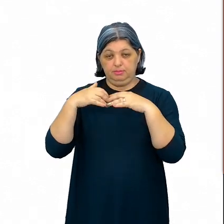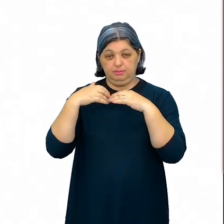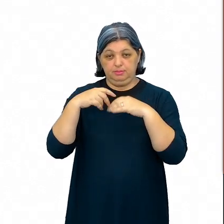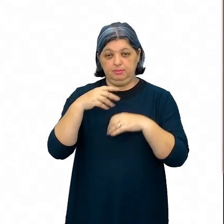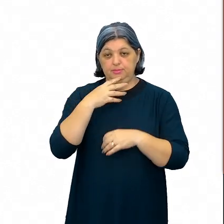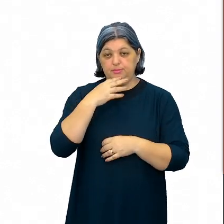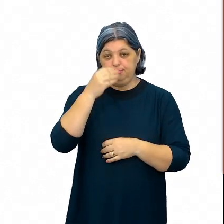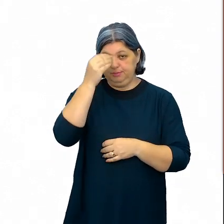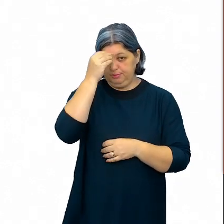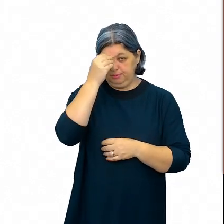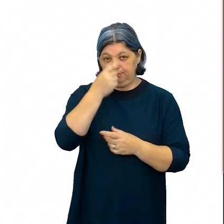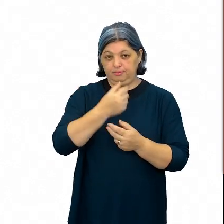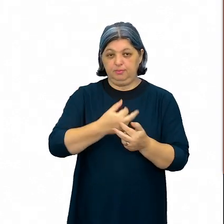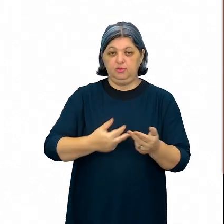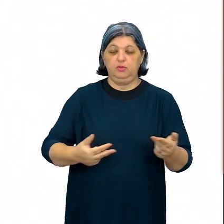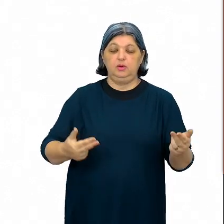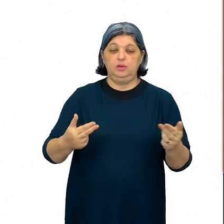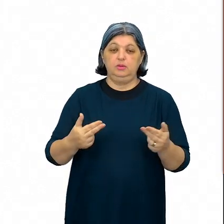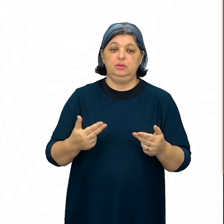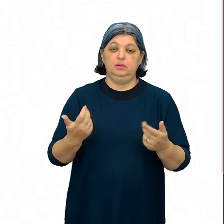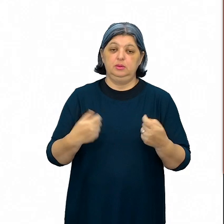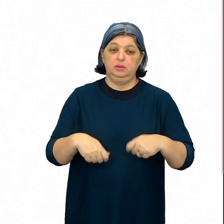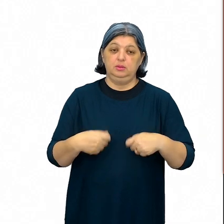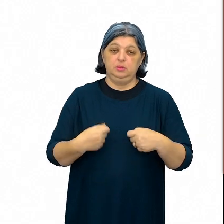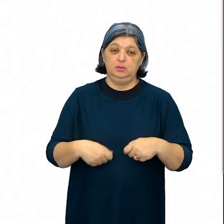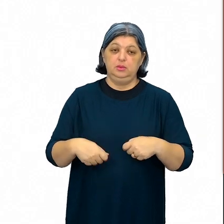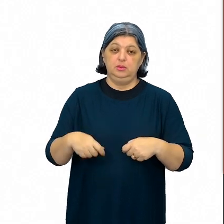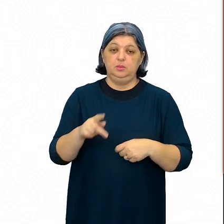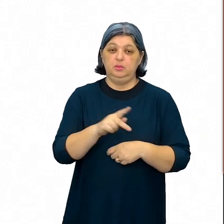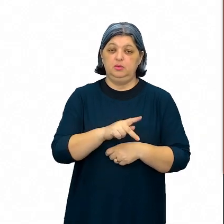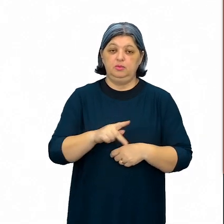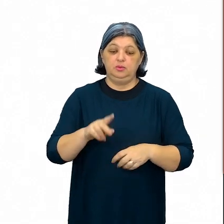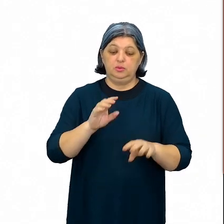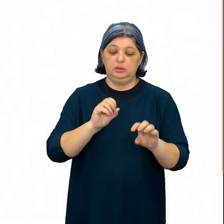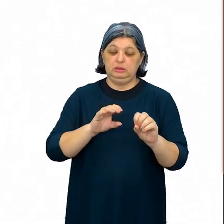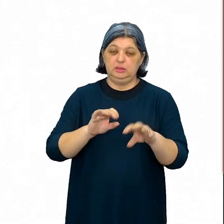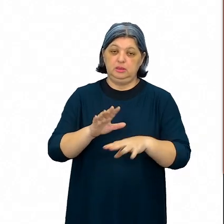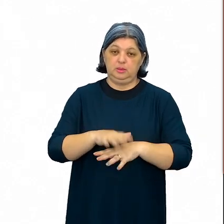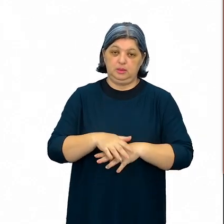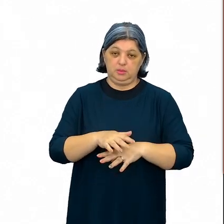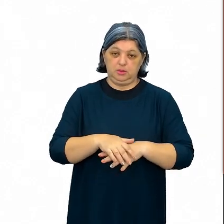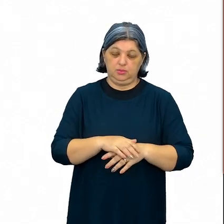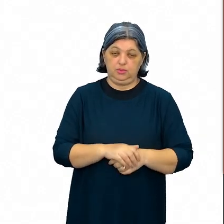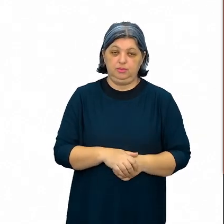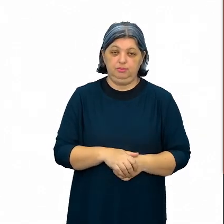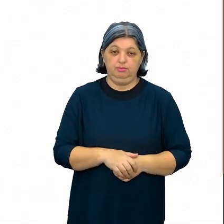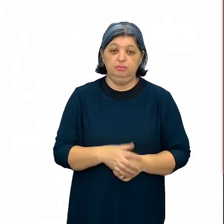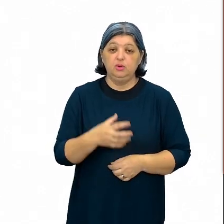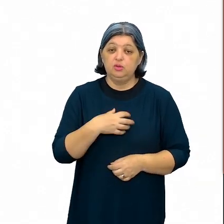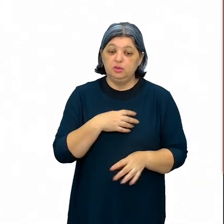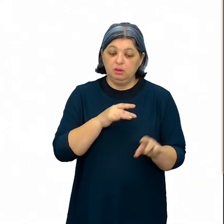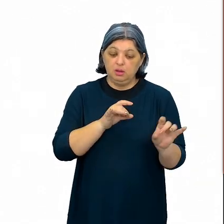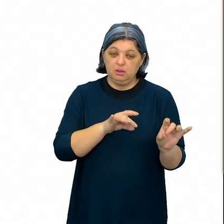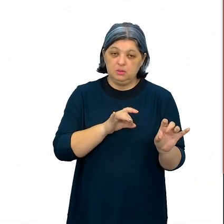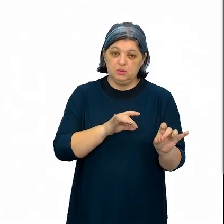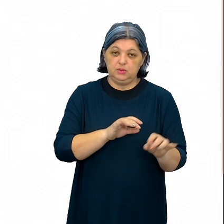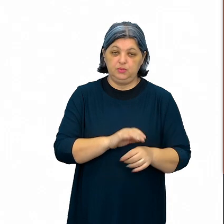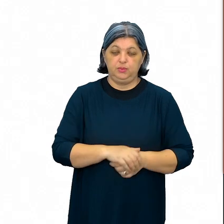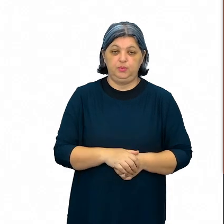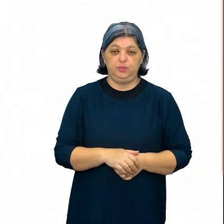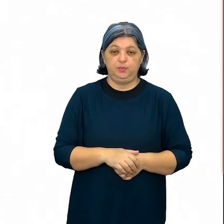ou os conhecimentos necessários do professor que ensina matemática de forma específica